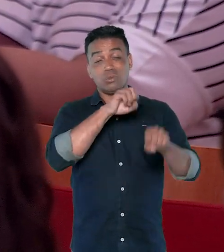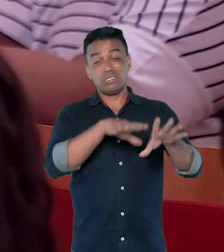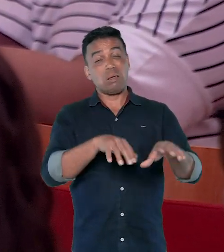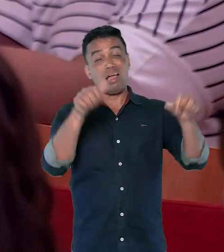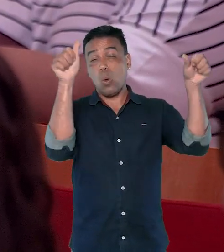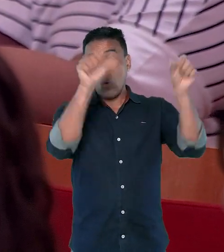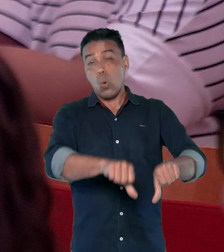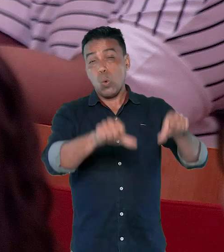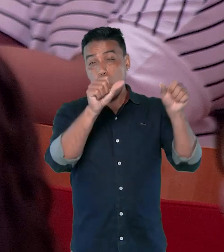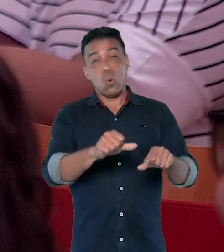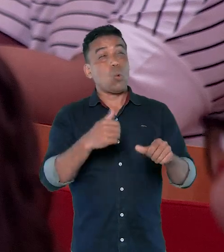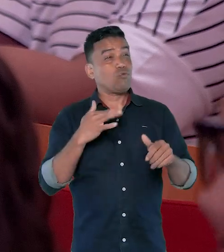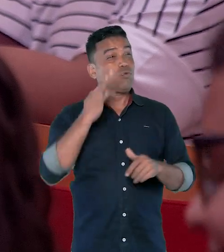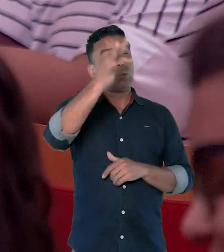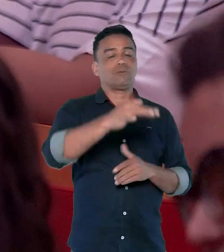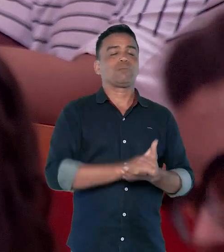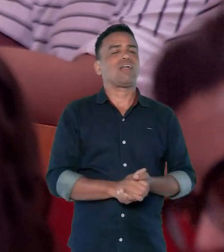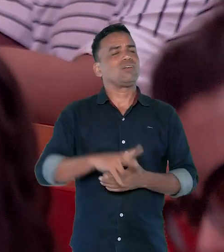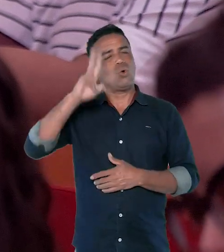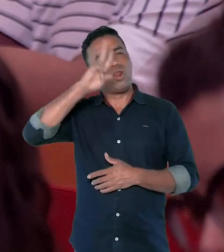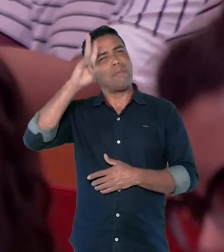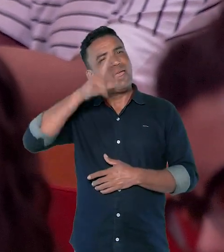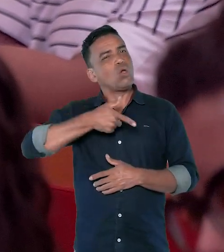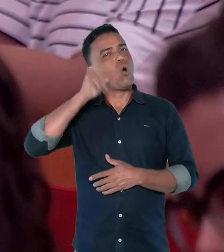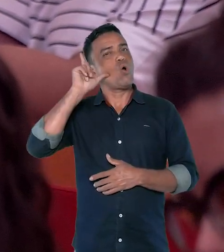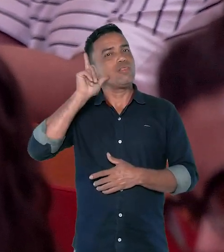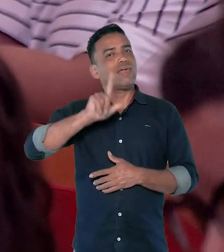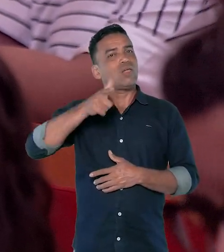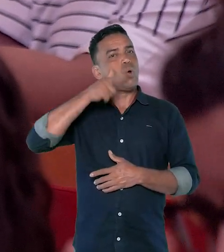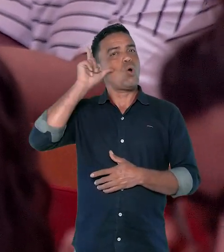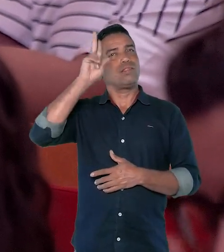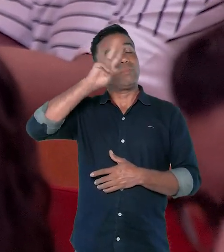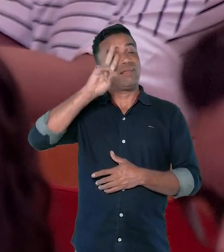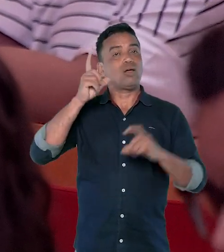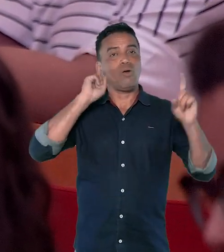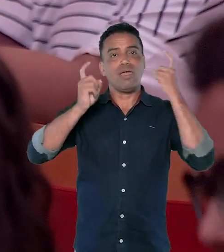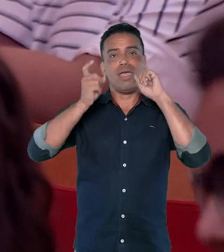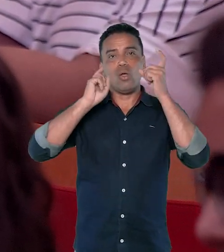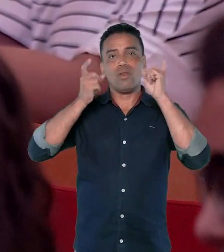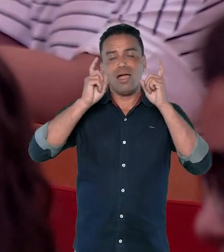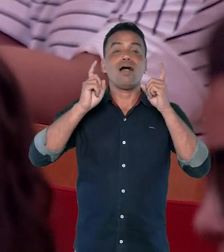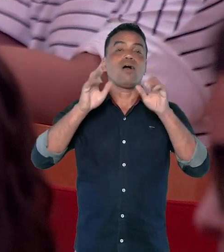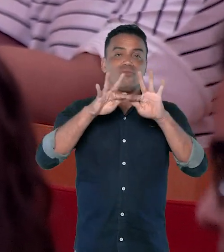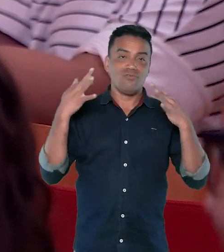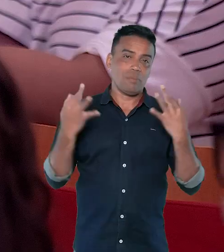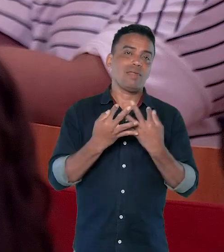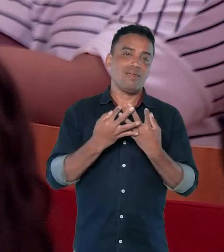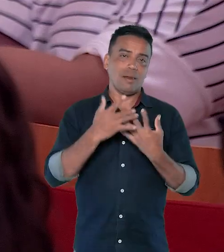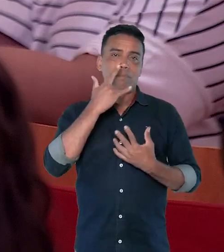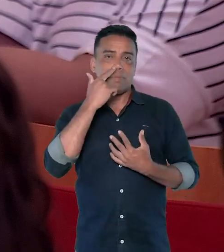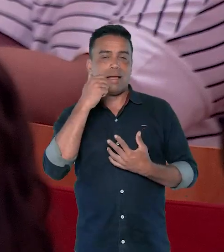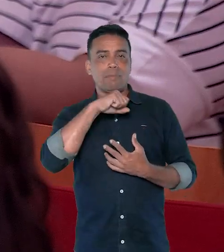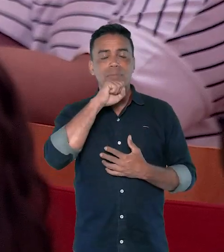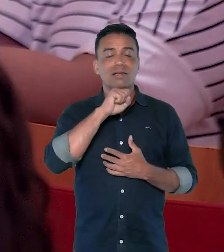lembrei demais daquelas cenas lá da reunião de pais. Nós tivemos reunião de pais ontem, tem